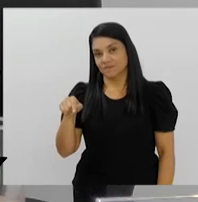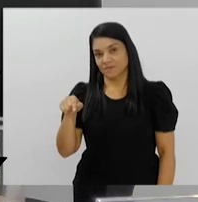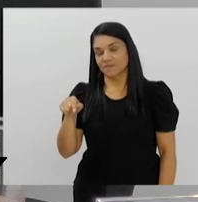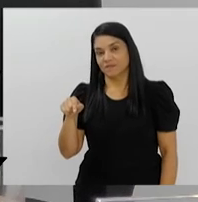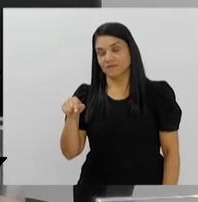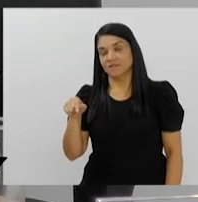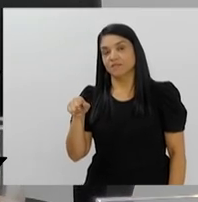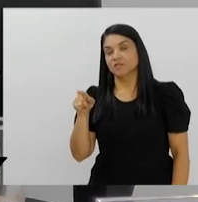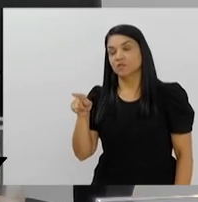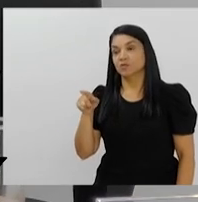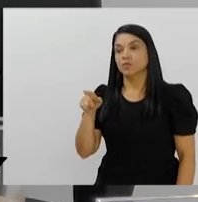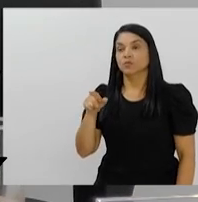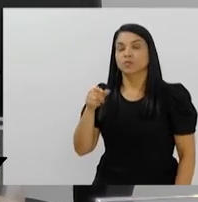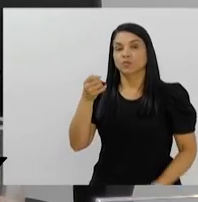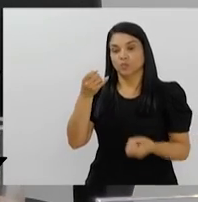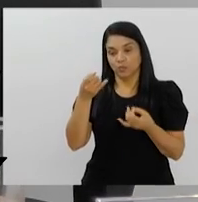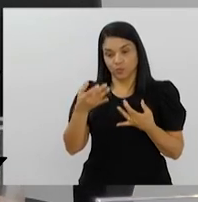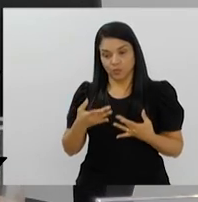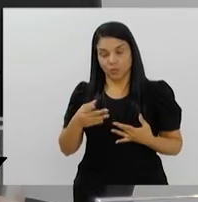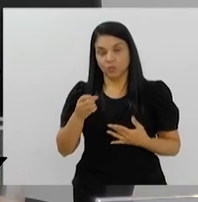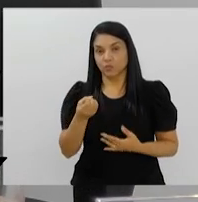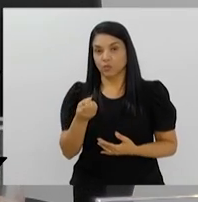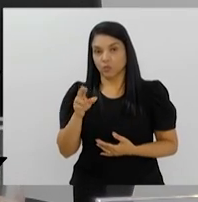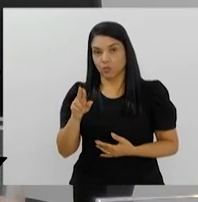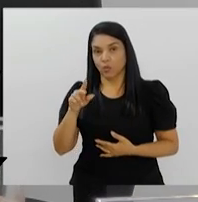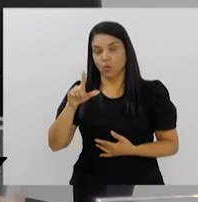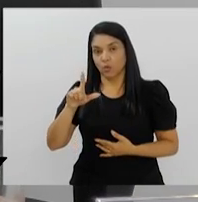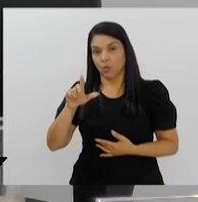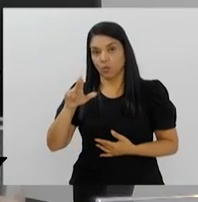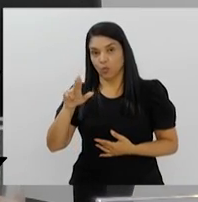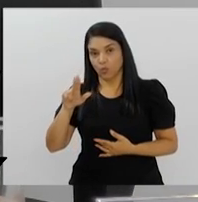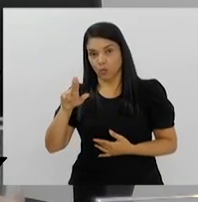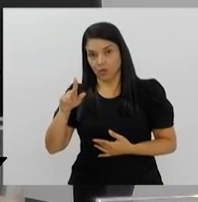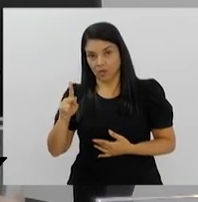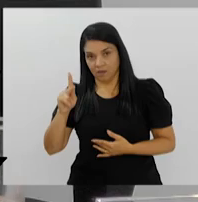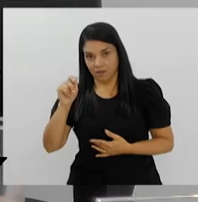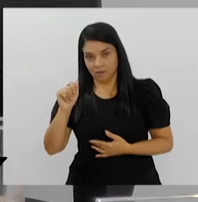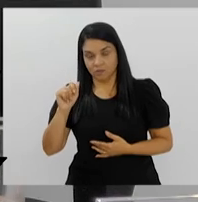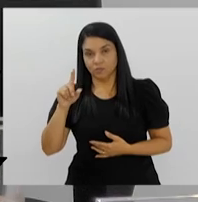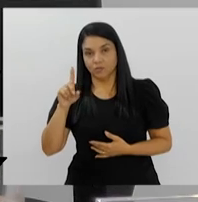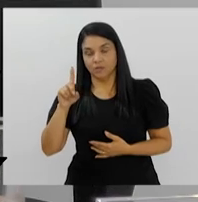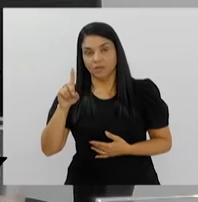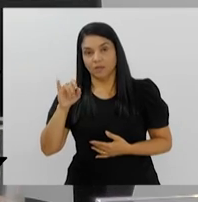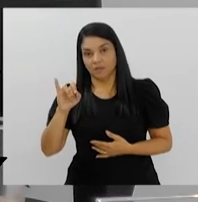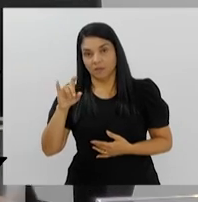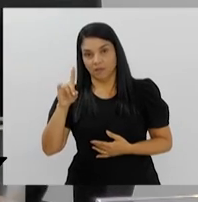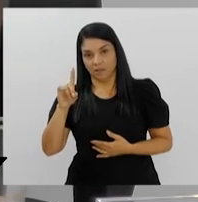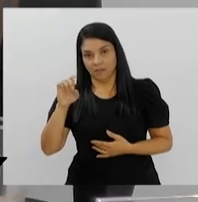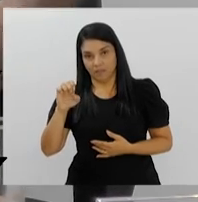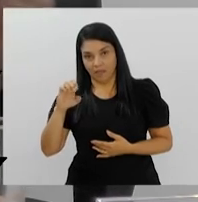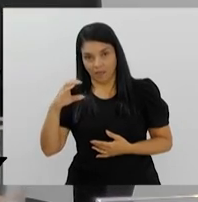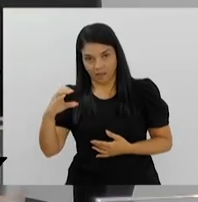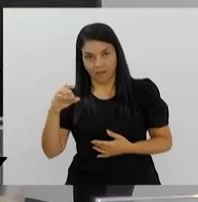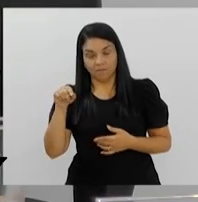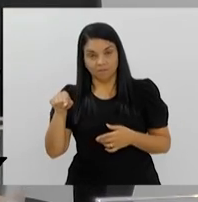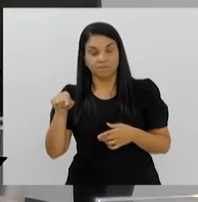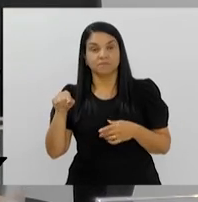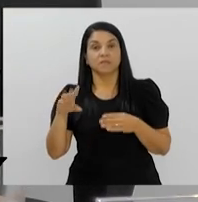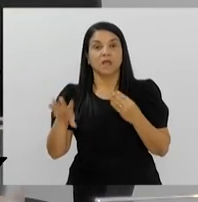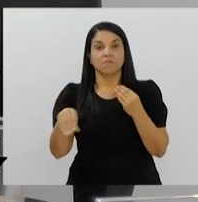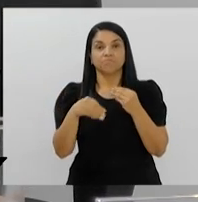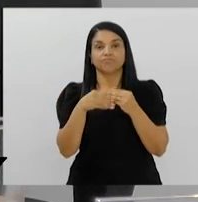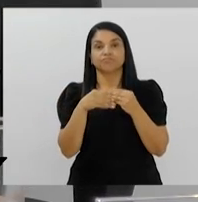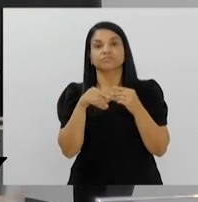é que o Dr Lucas falou do do idec né de existir uma omissão dela ela também coloca não é